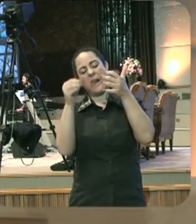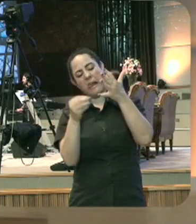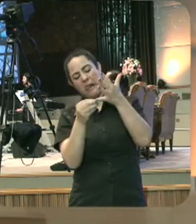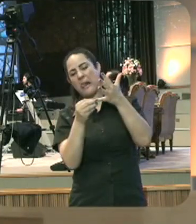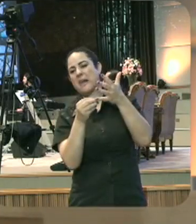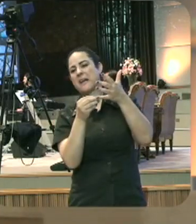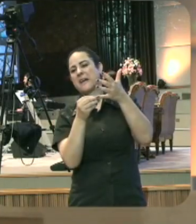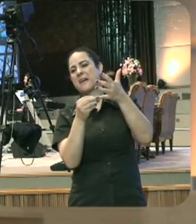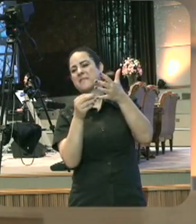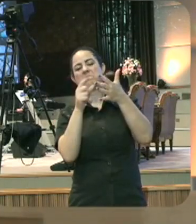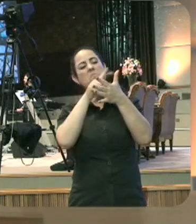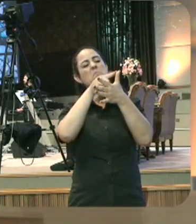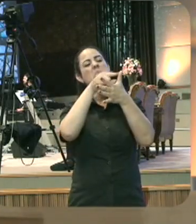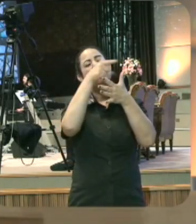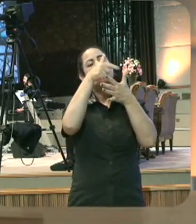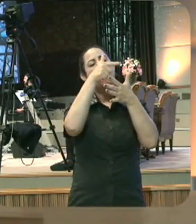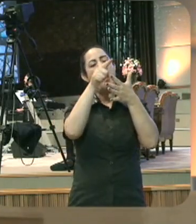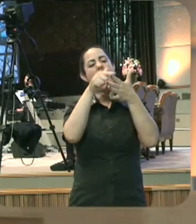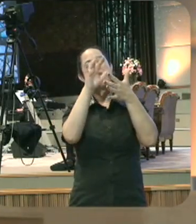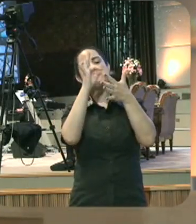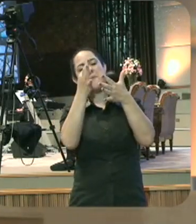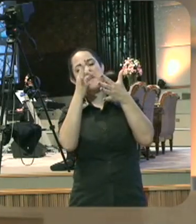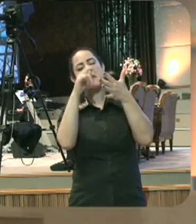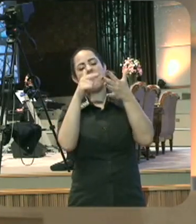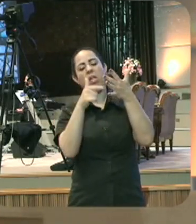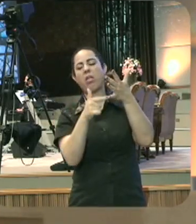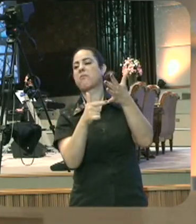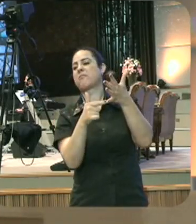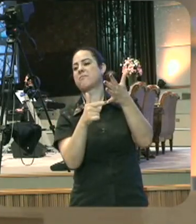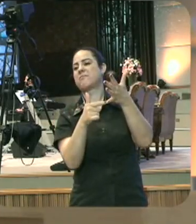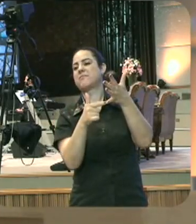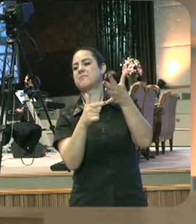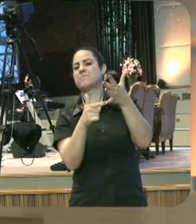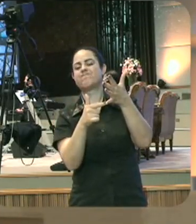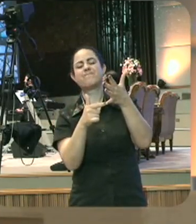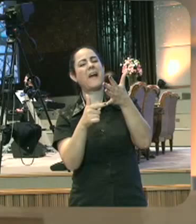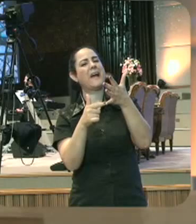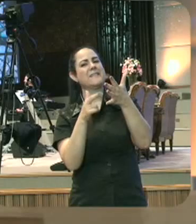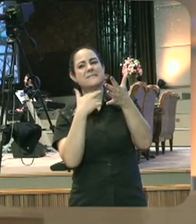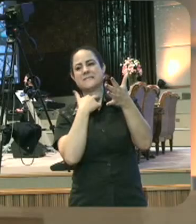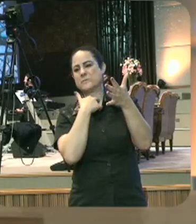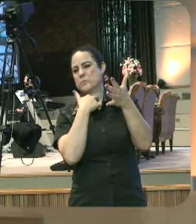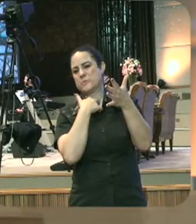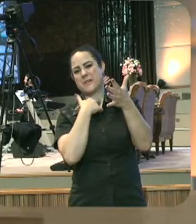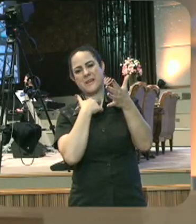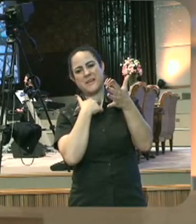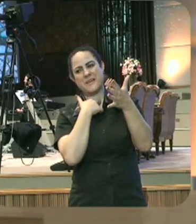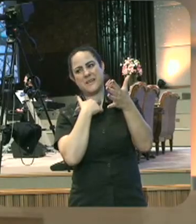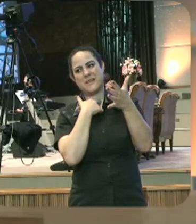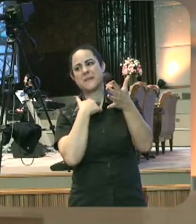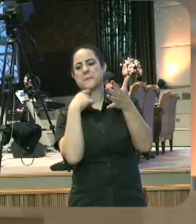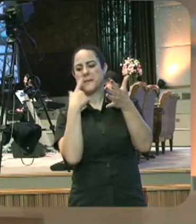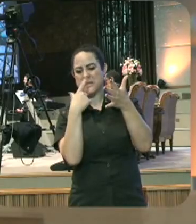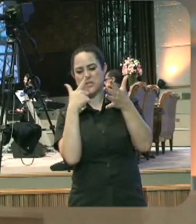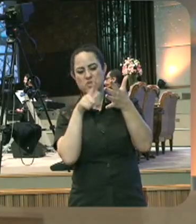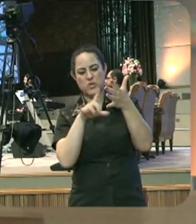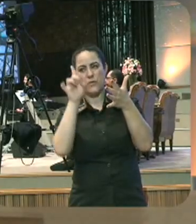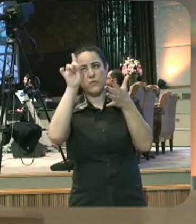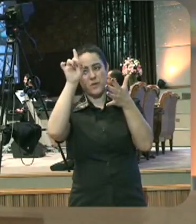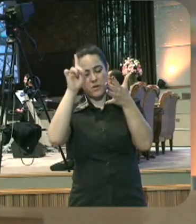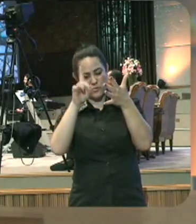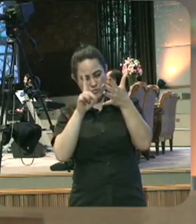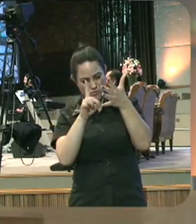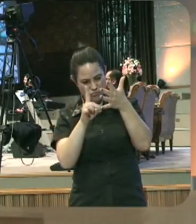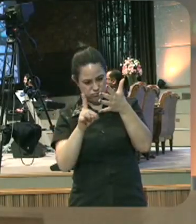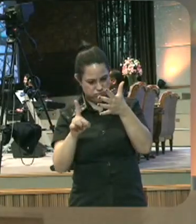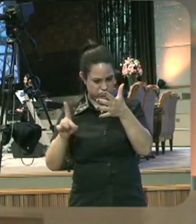E aí não dá certo, sabe, queridos? Não funciona. E hoje eu quero convidar você a colocar o